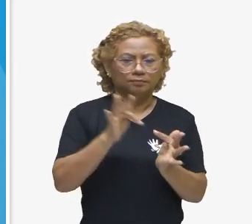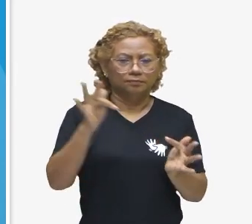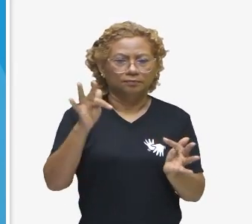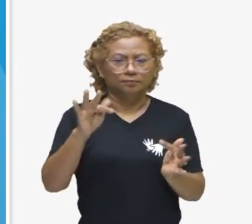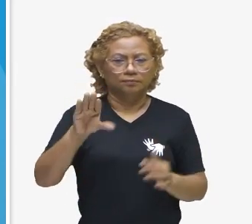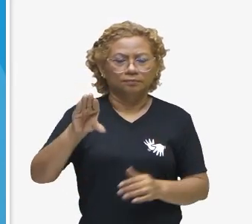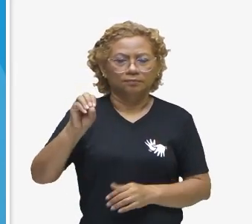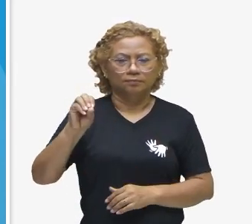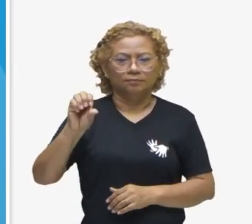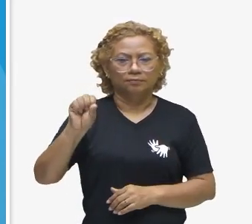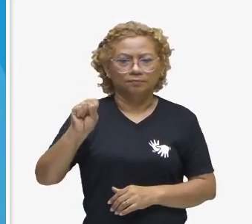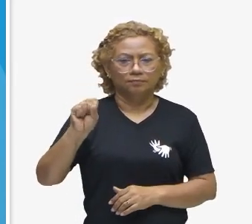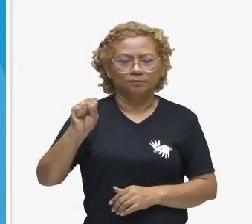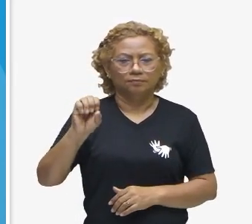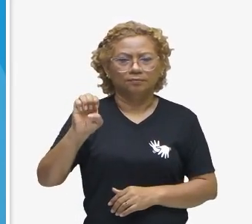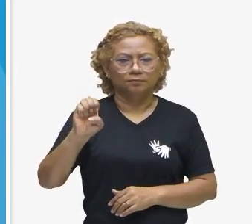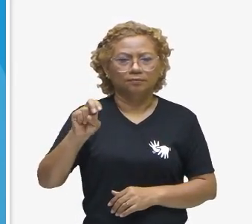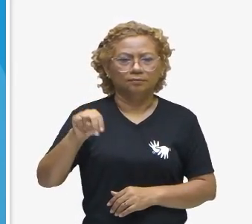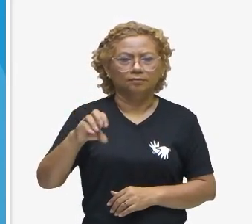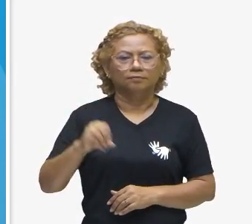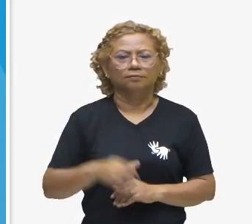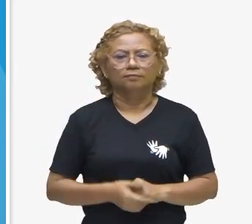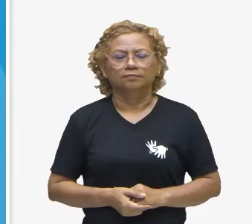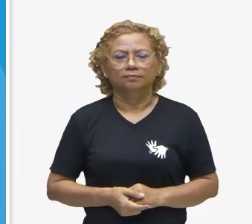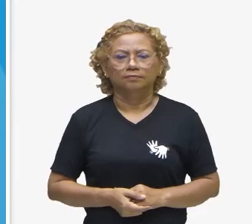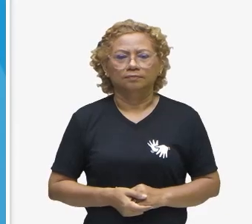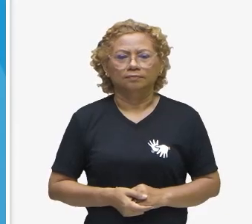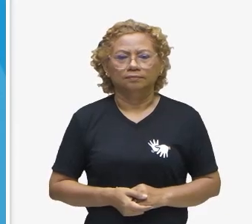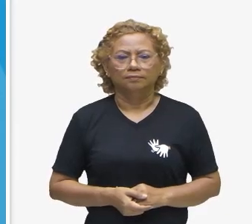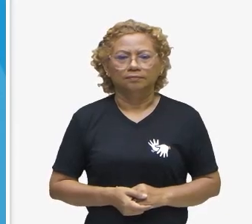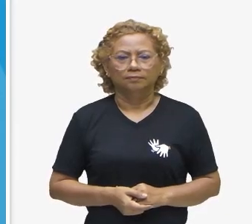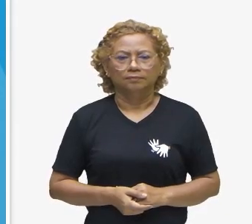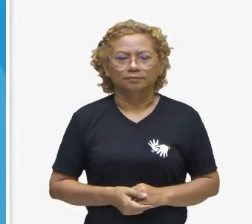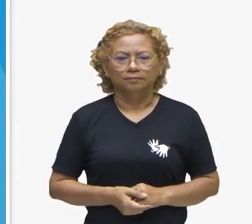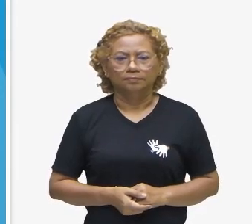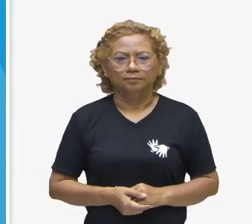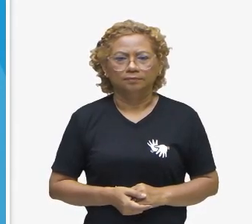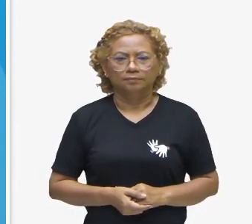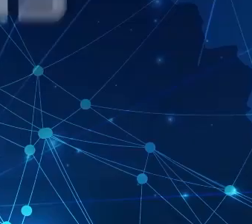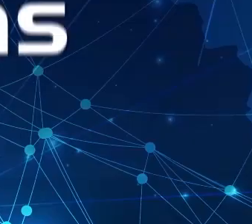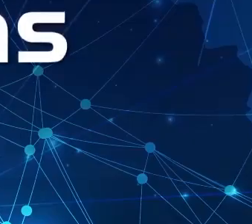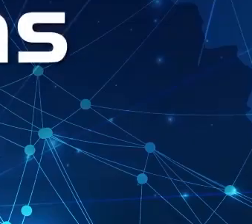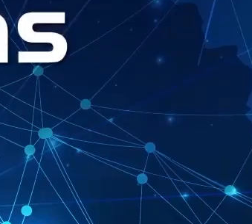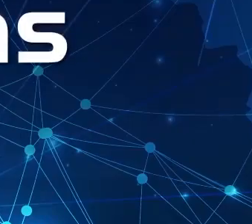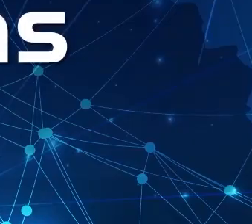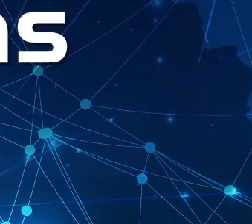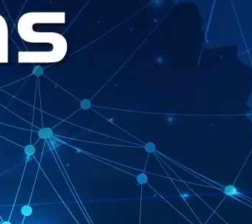próxima aula vai ser de função tangente.